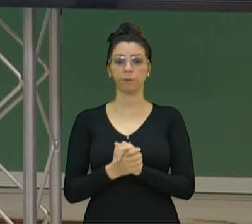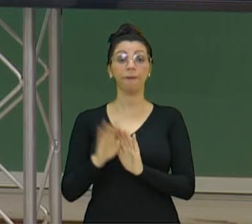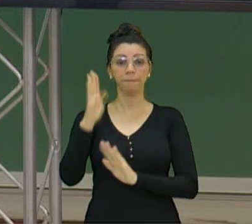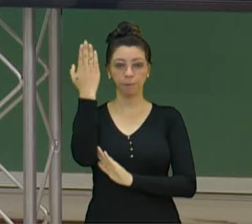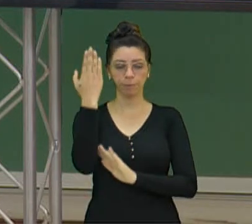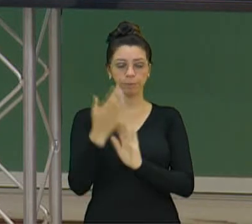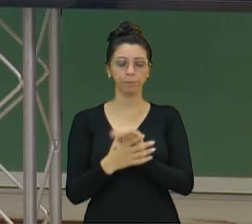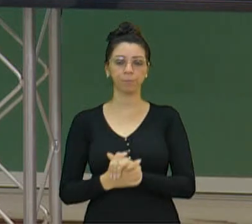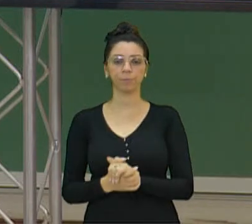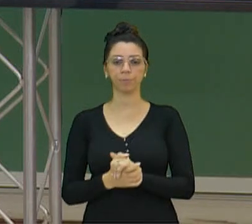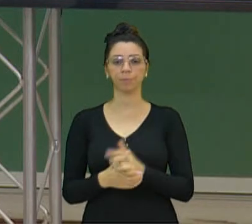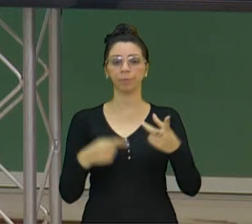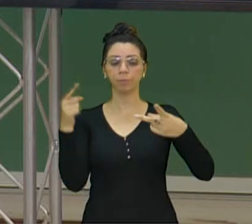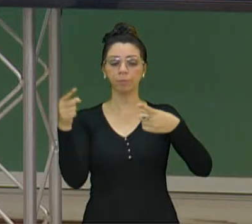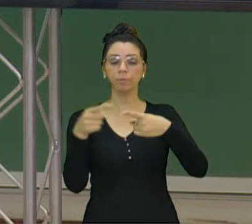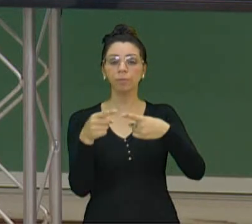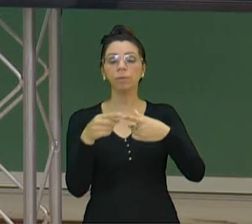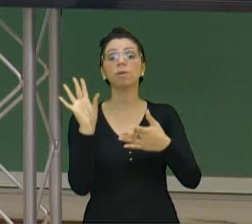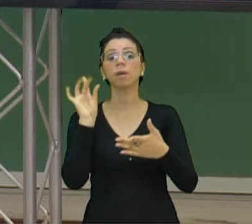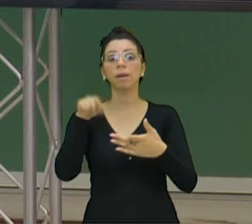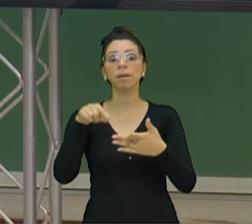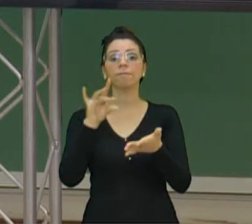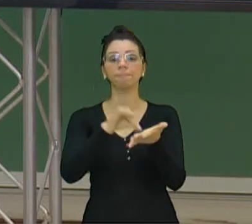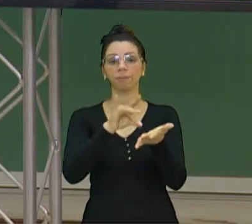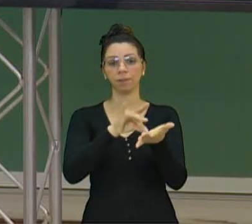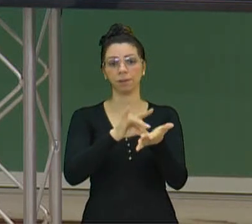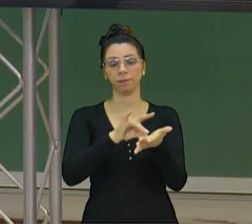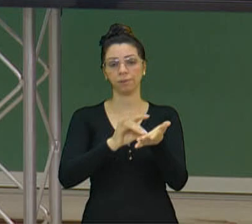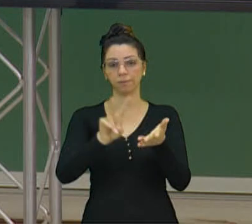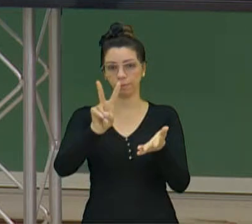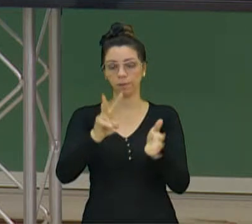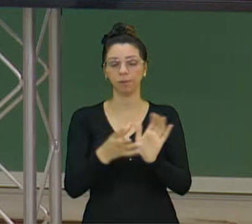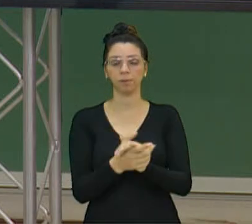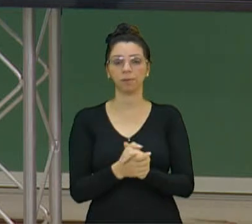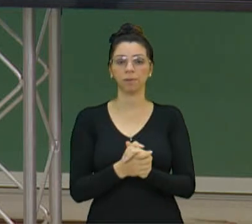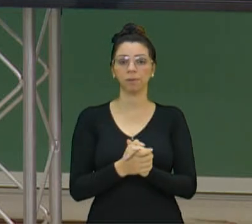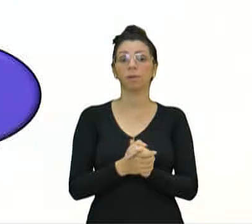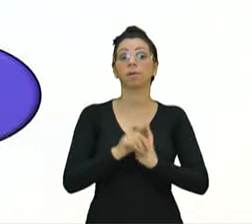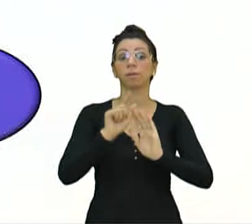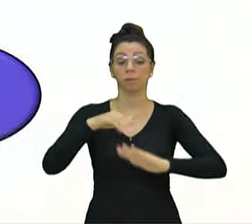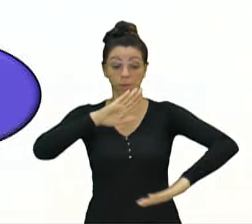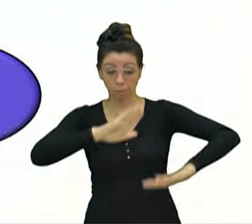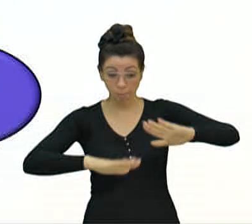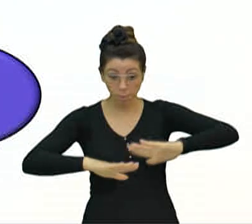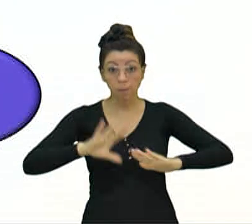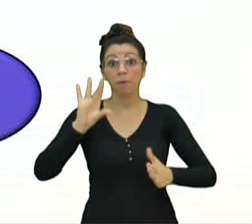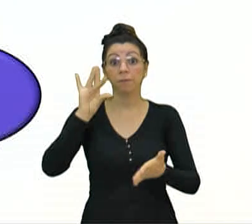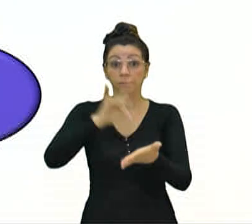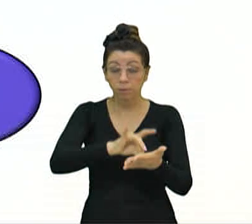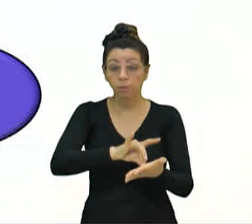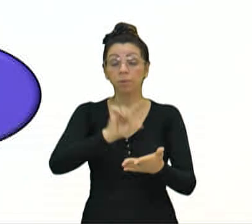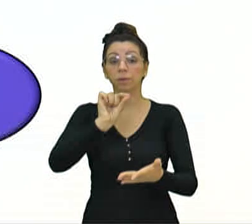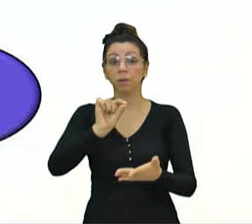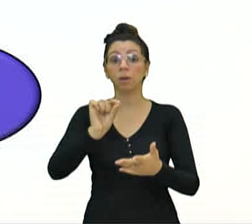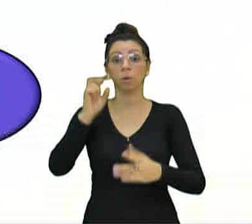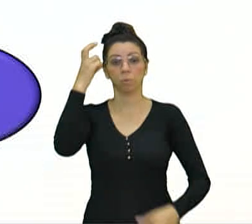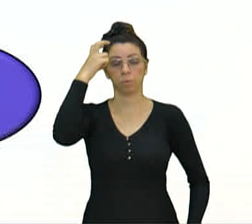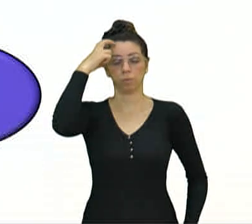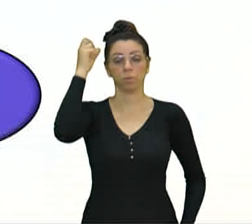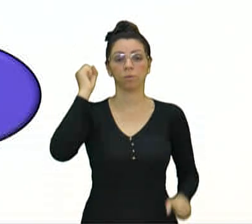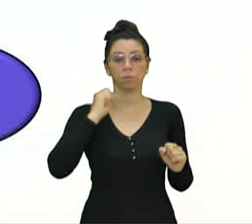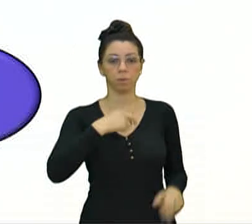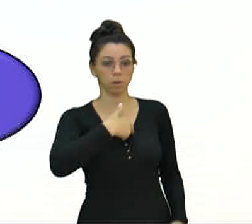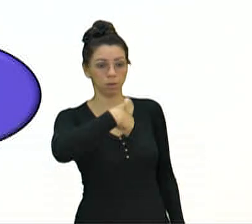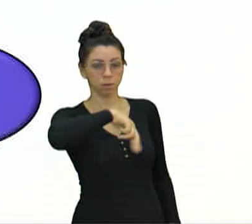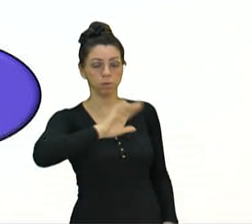Segunda alternativa é verdadeira. O tambor é um elemento cultural que pode ser usado em manifestações religiosas,